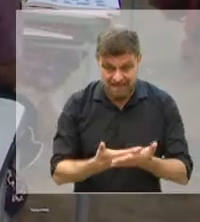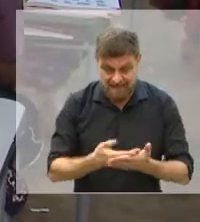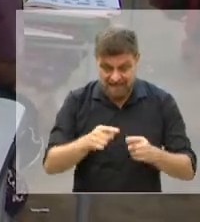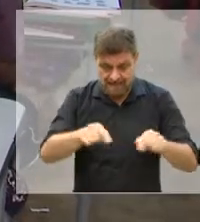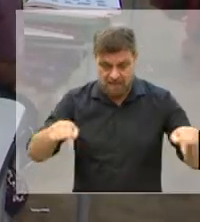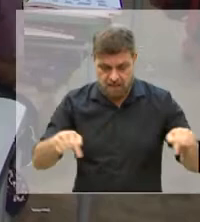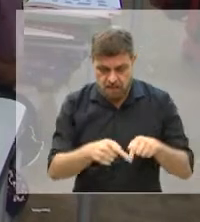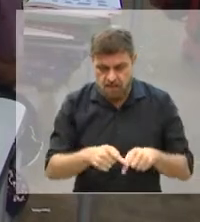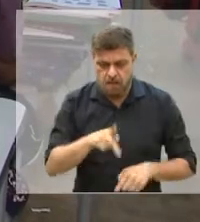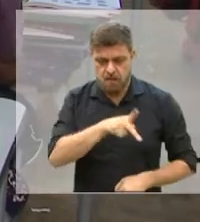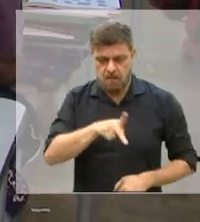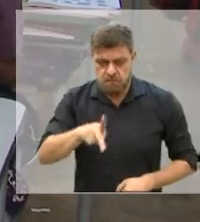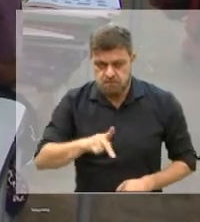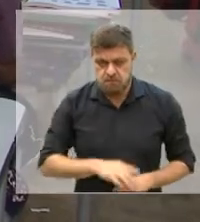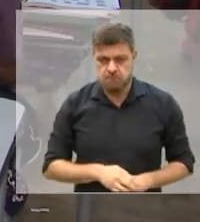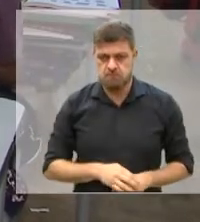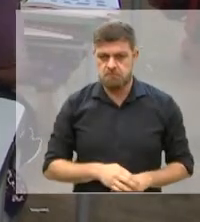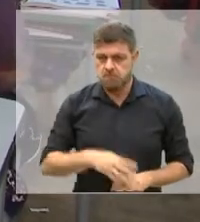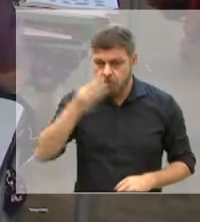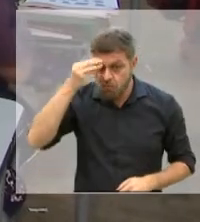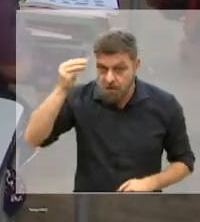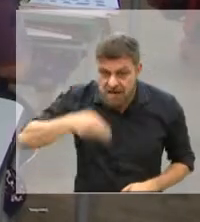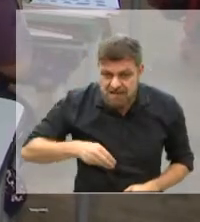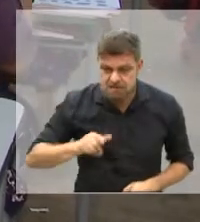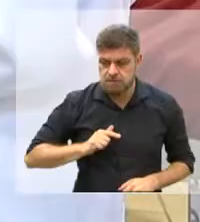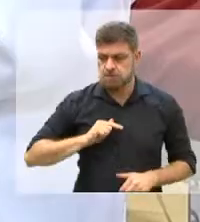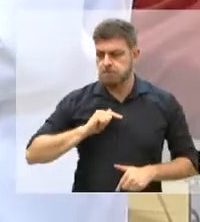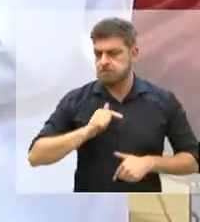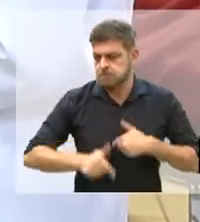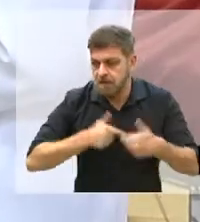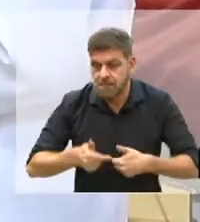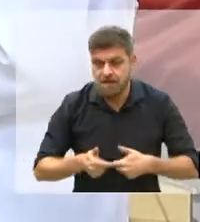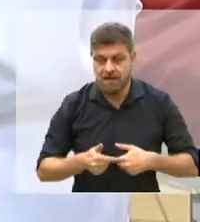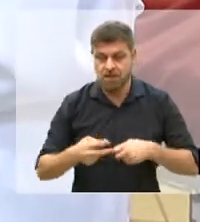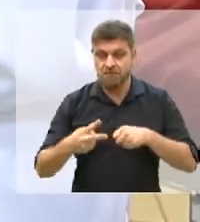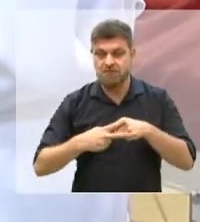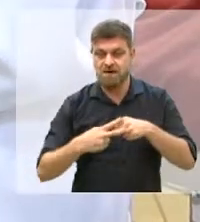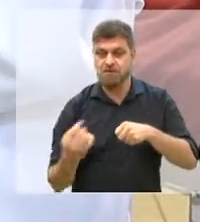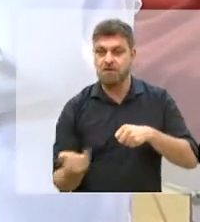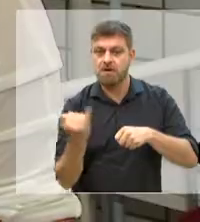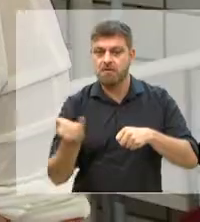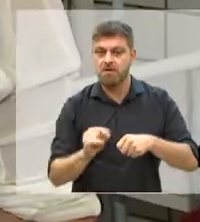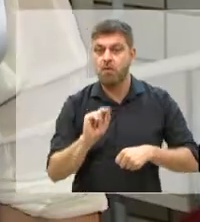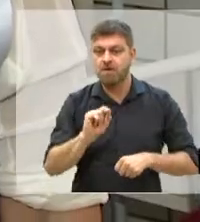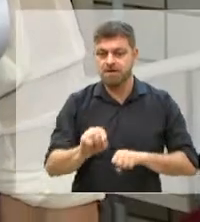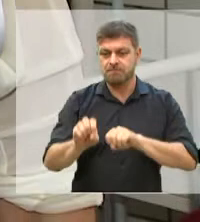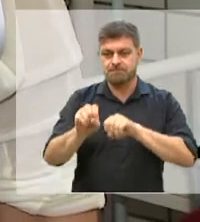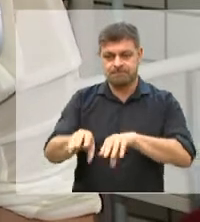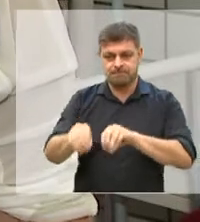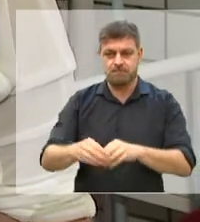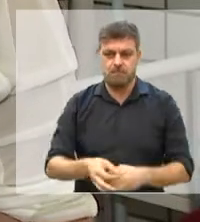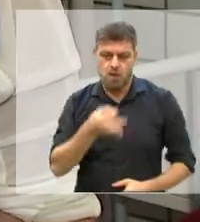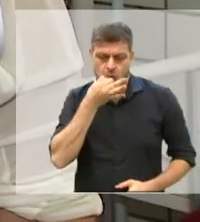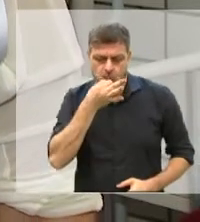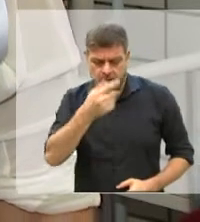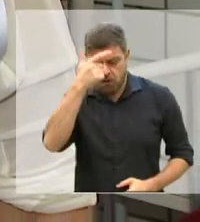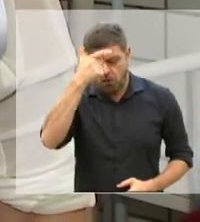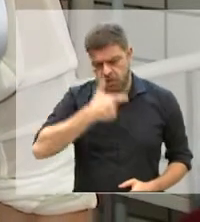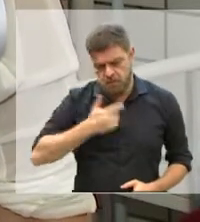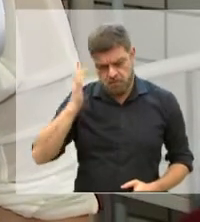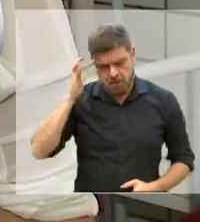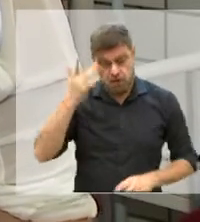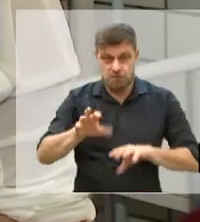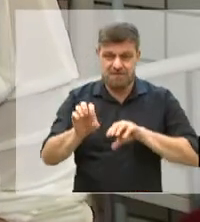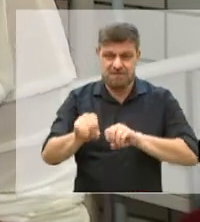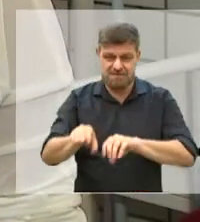se cansa de conjugar um verbo tão importante: ensinar. Para mim, ensinar é